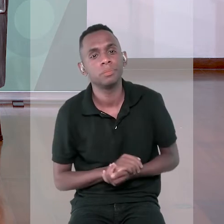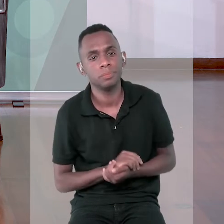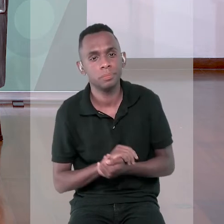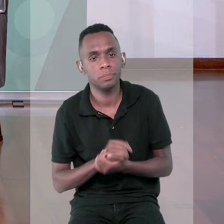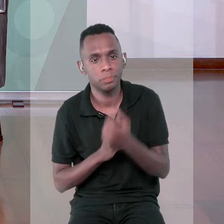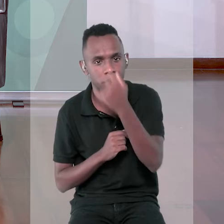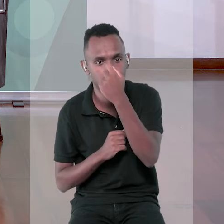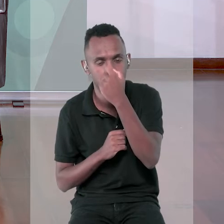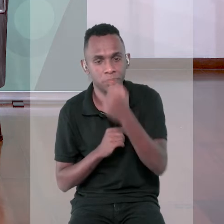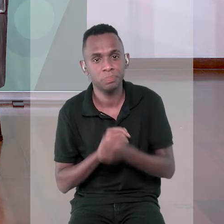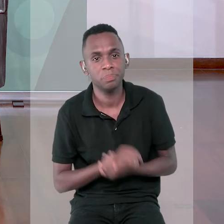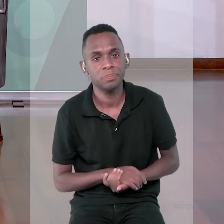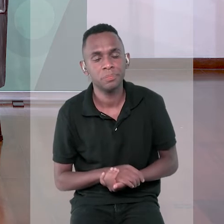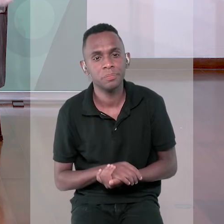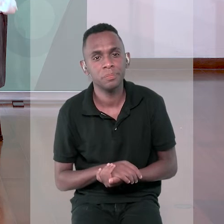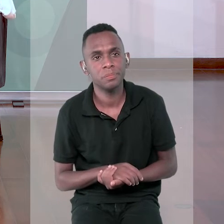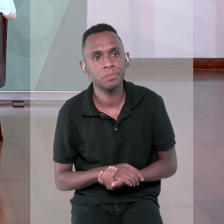né?